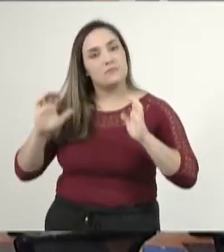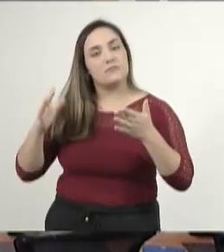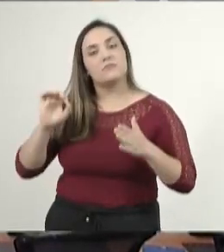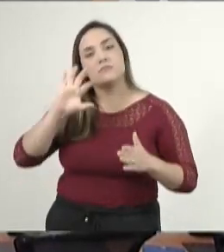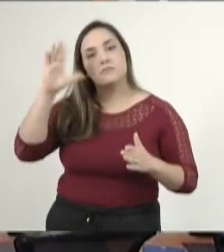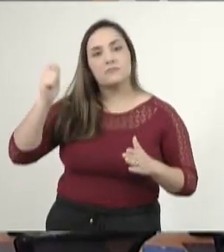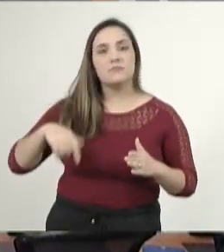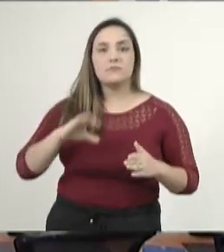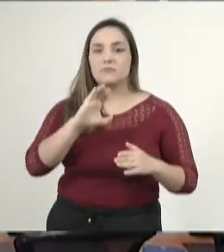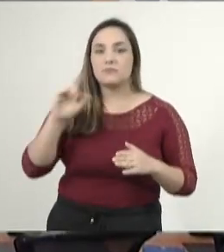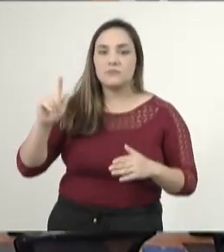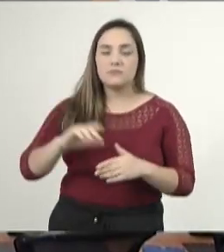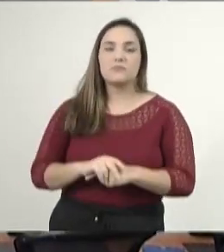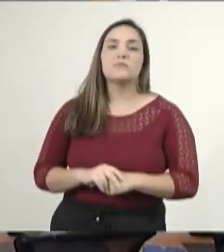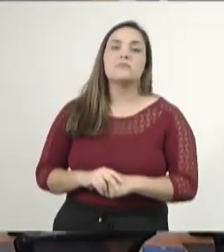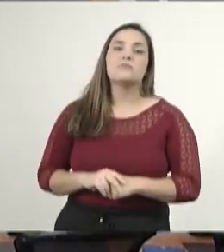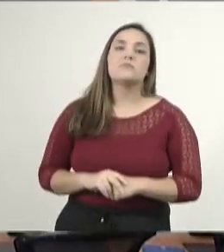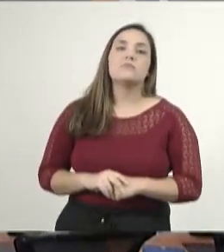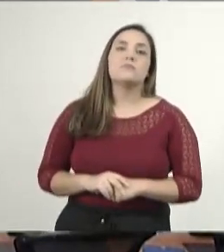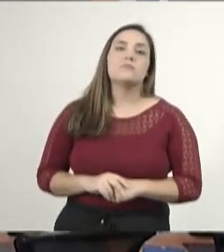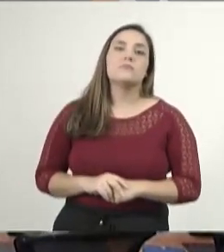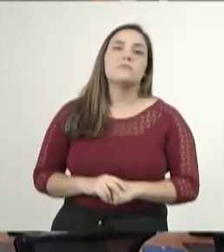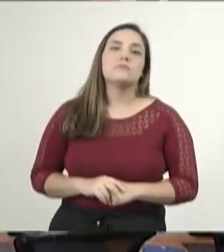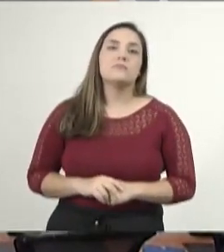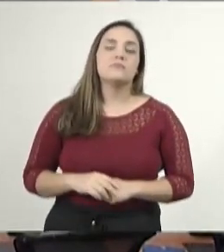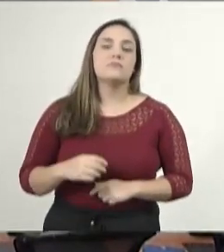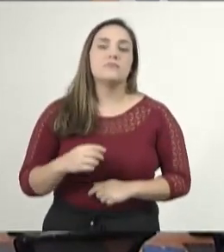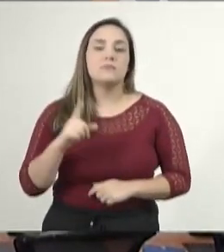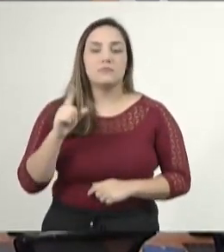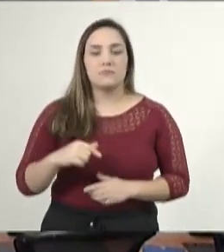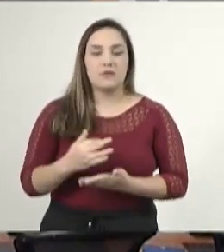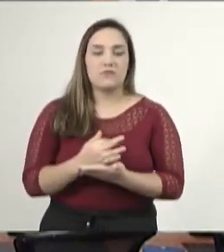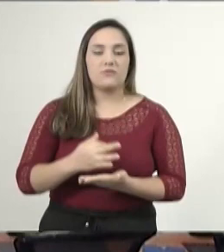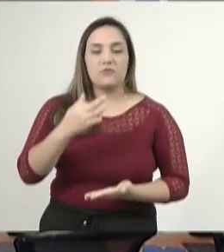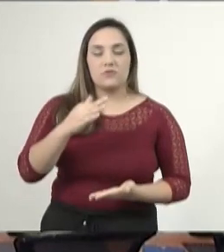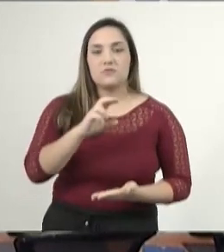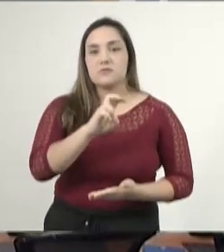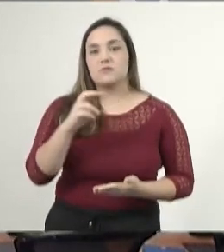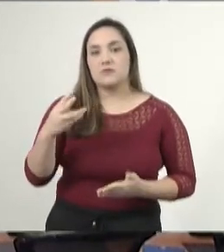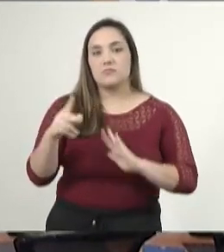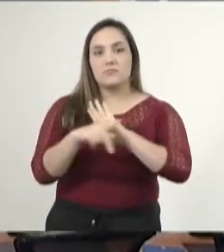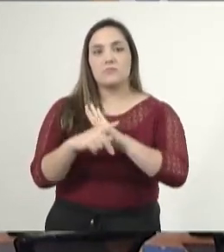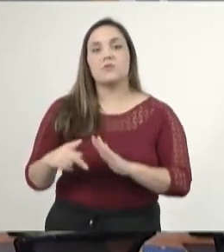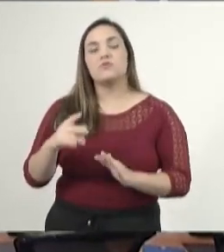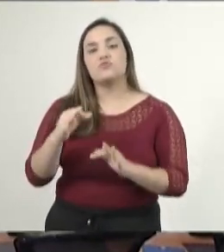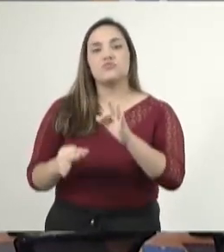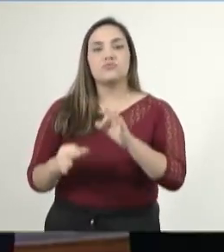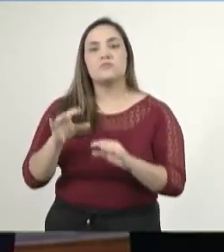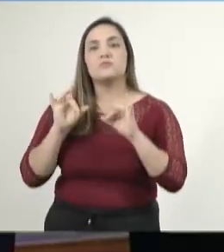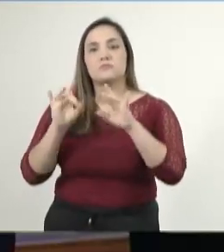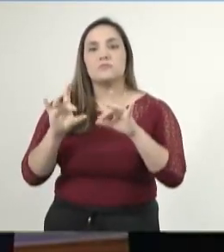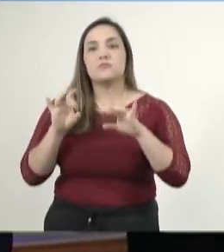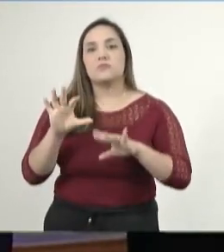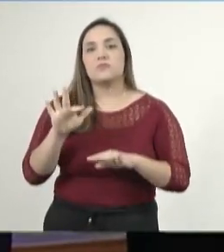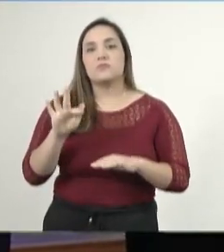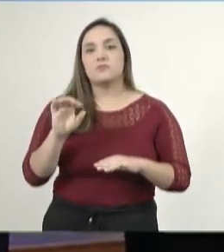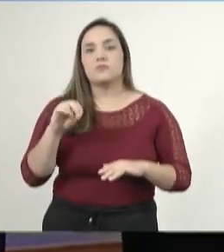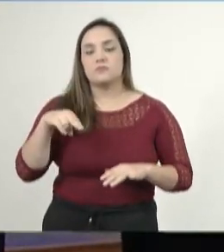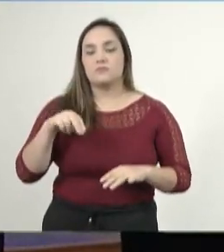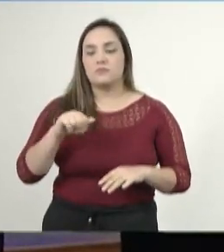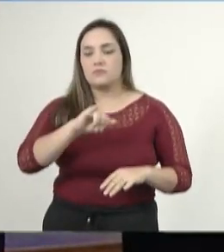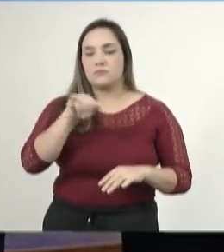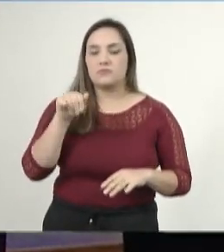aqui em Campo Grande, a edição de número 53 do Fórum Nacional dos Juizados Especiais, o FONAGE,